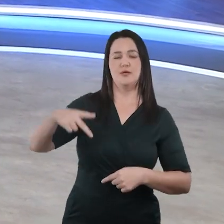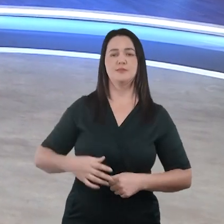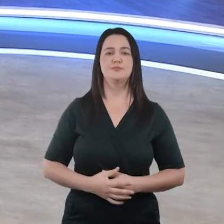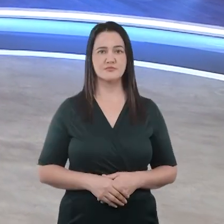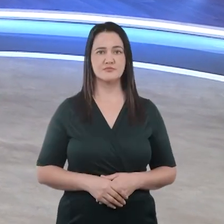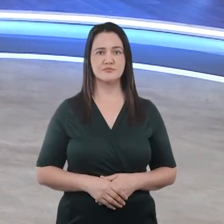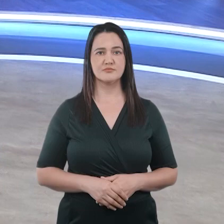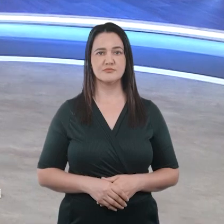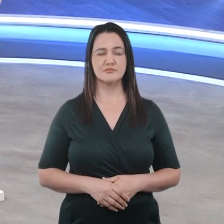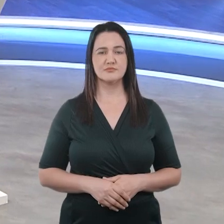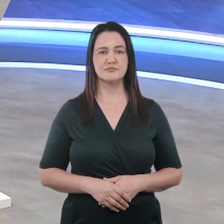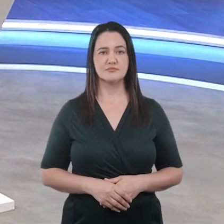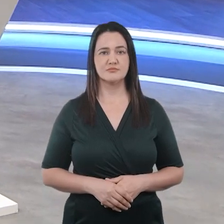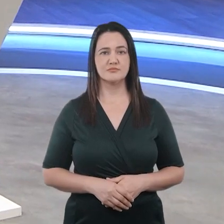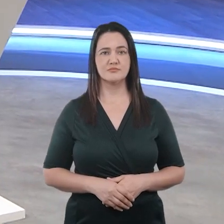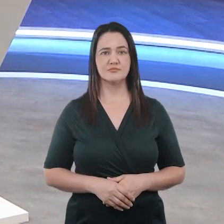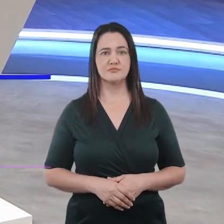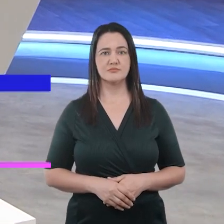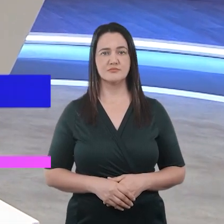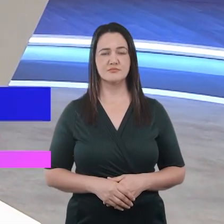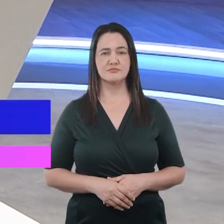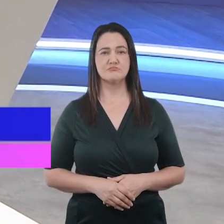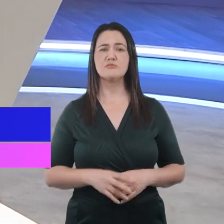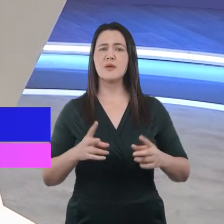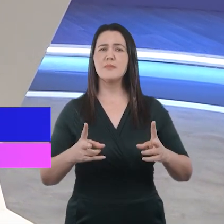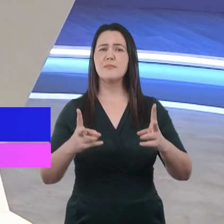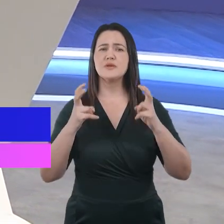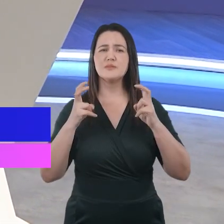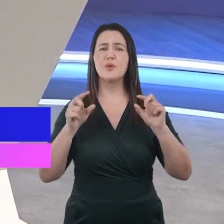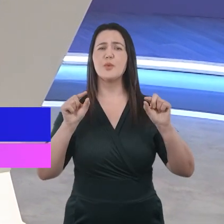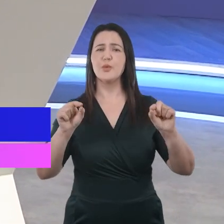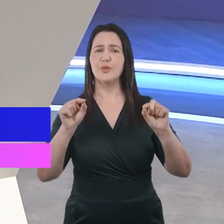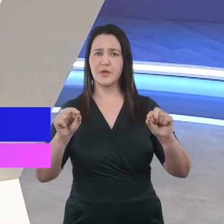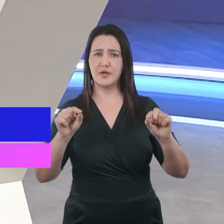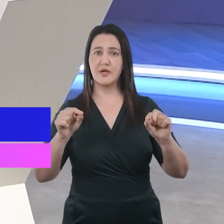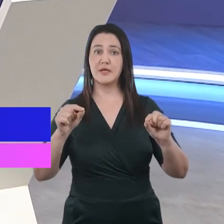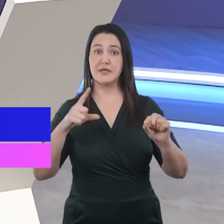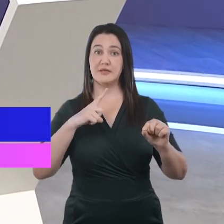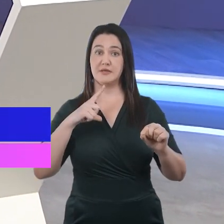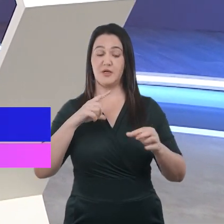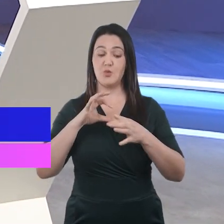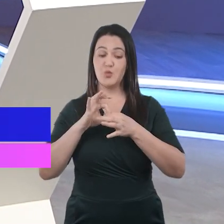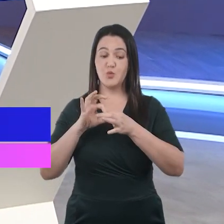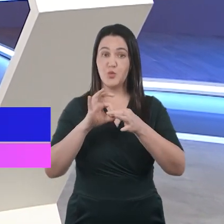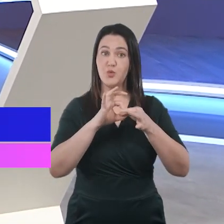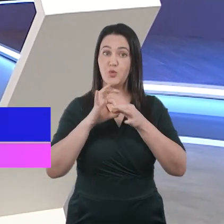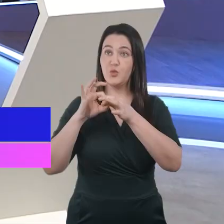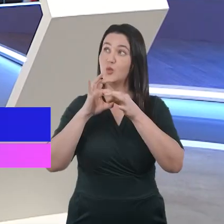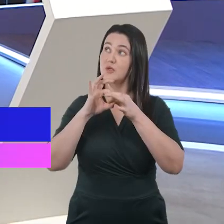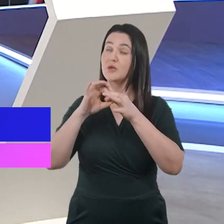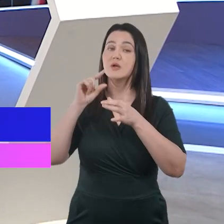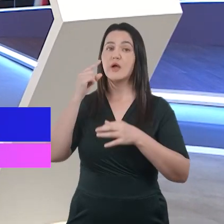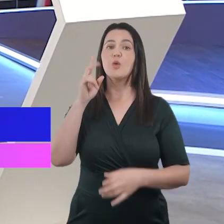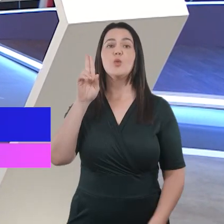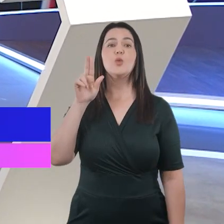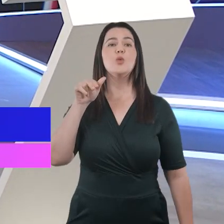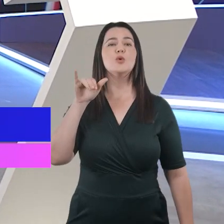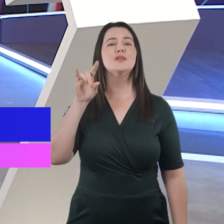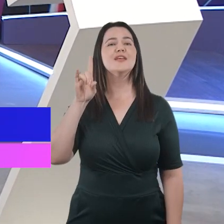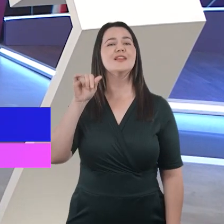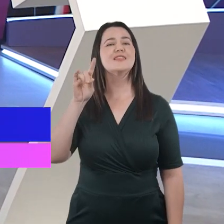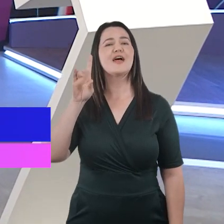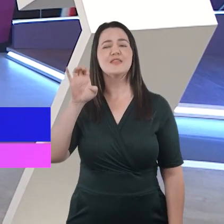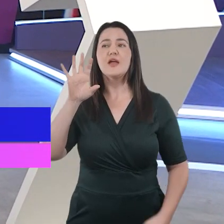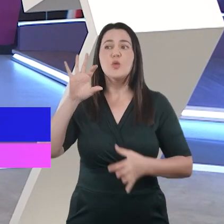tendo considerado este ponto, percebemos que nesta unidade de Deus, eu